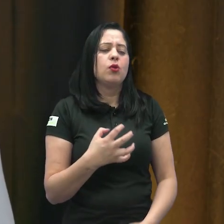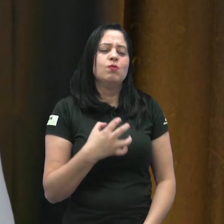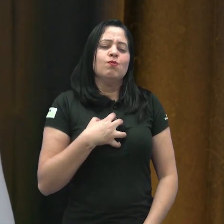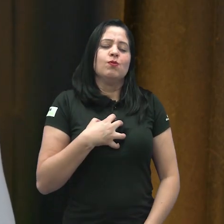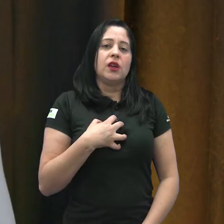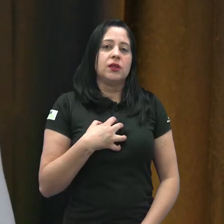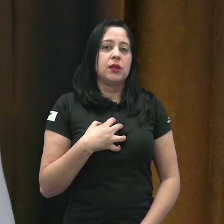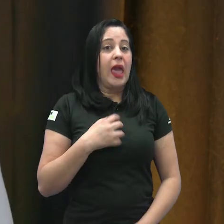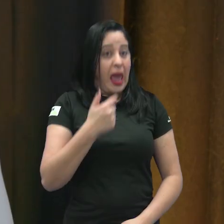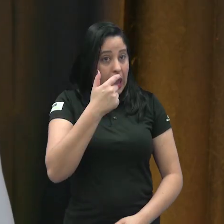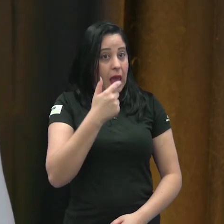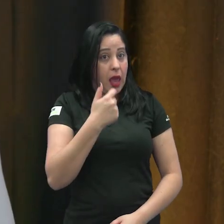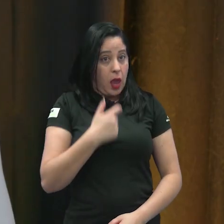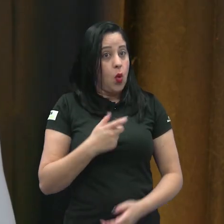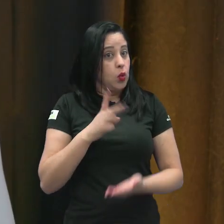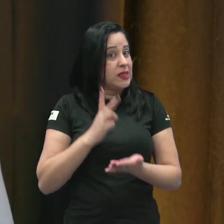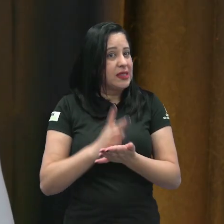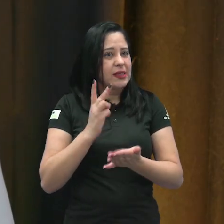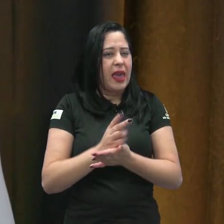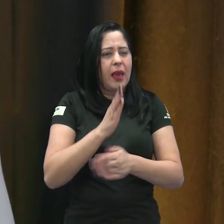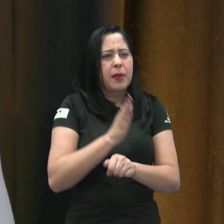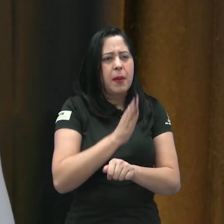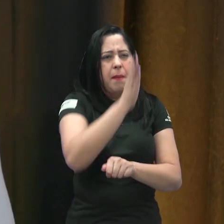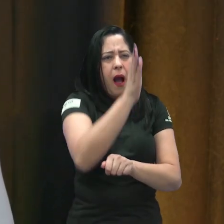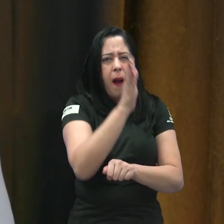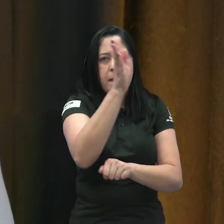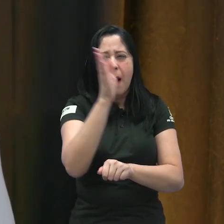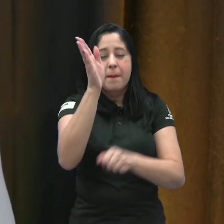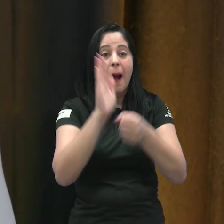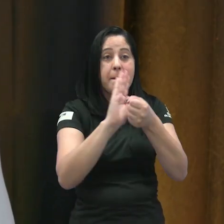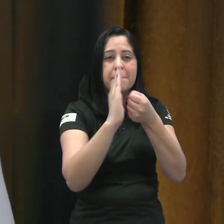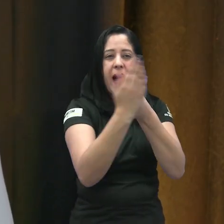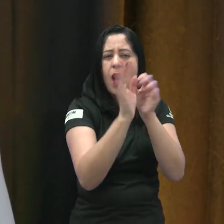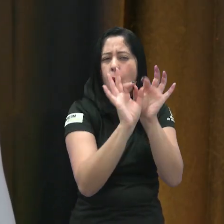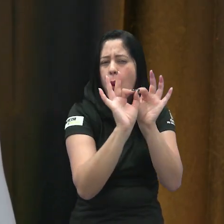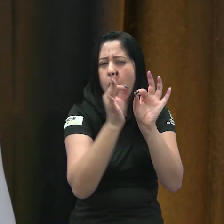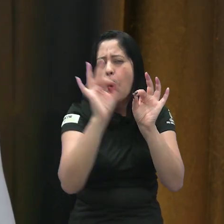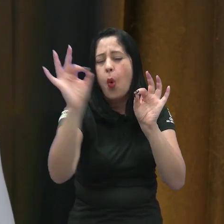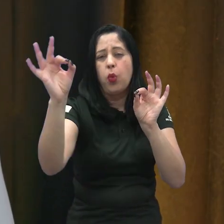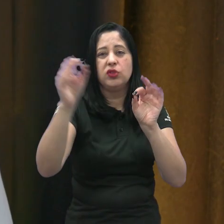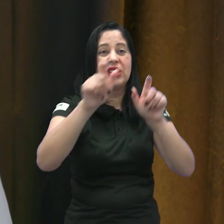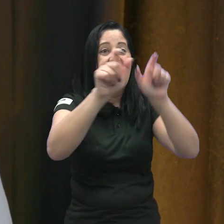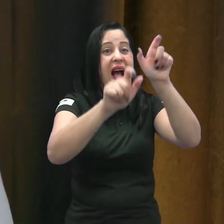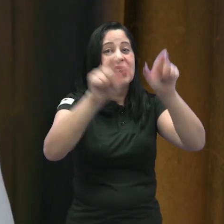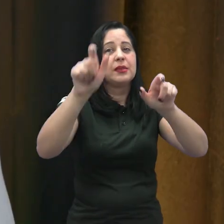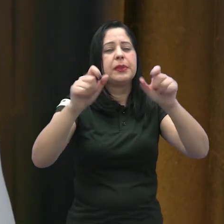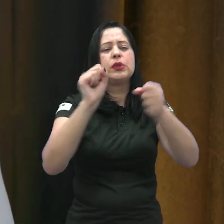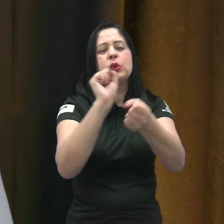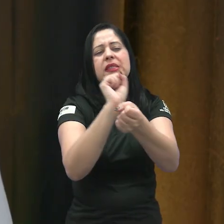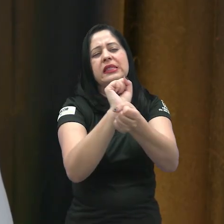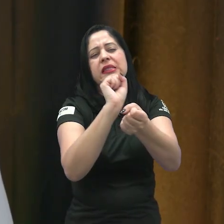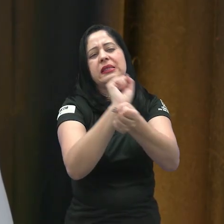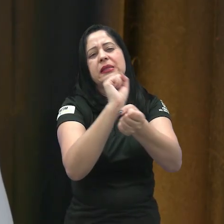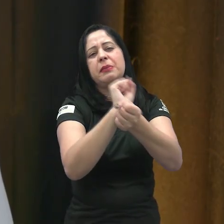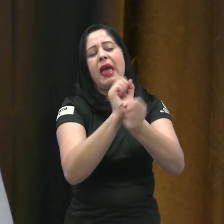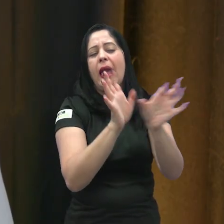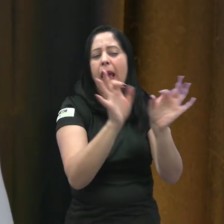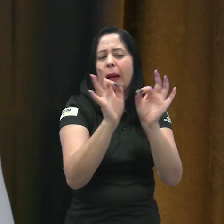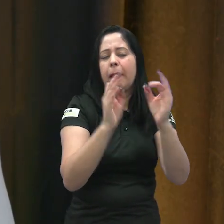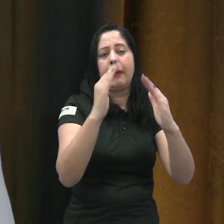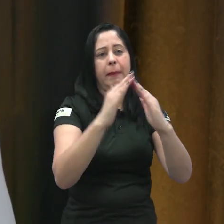essa sensibilidade, eu vou muito para bairros que estão ainda em fase de regularização, estão aguardando uma